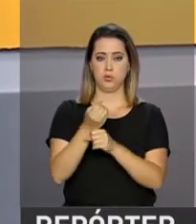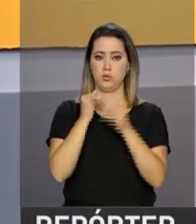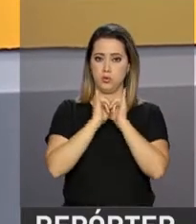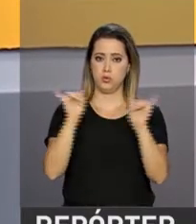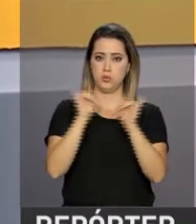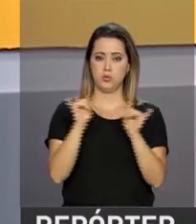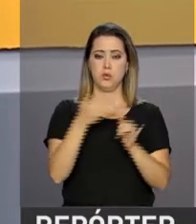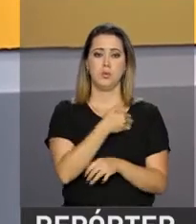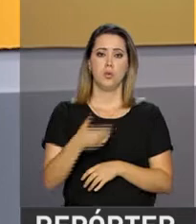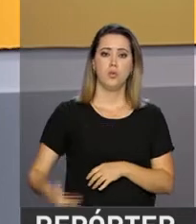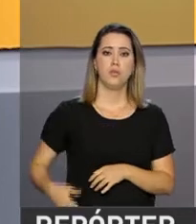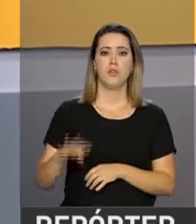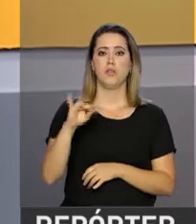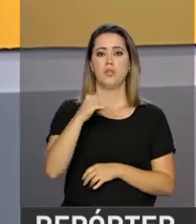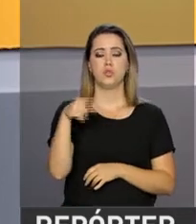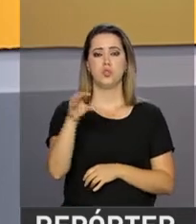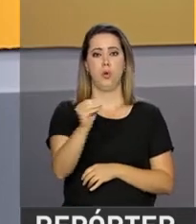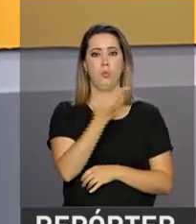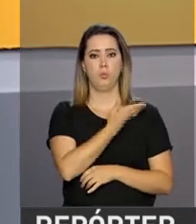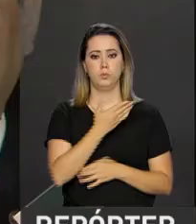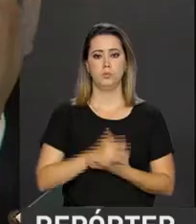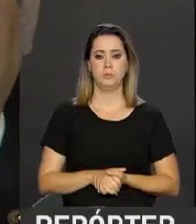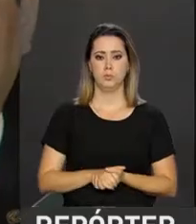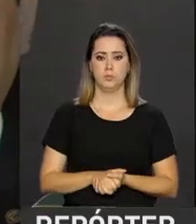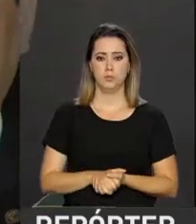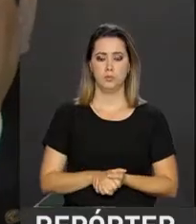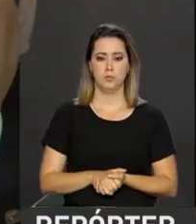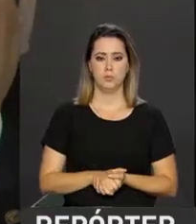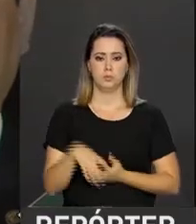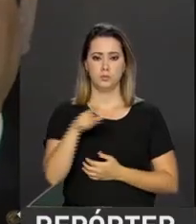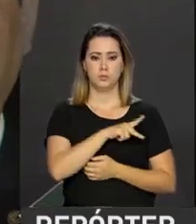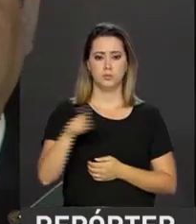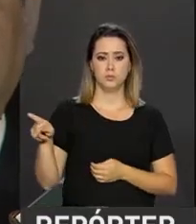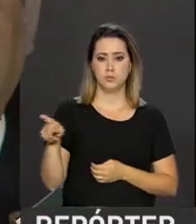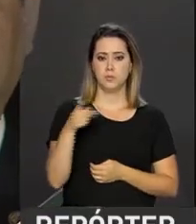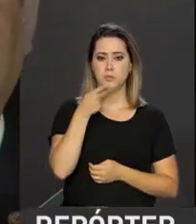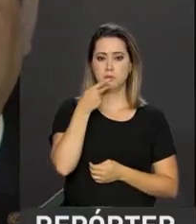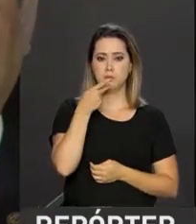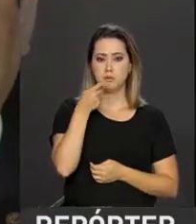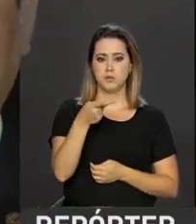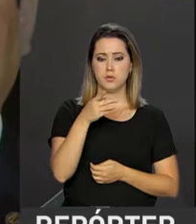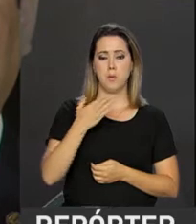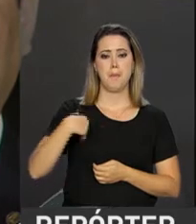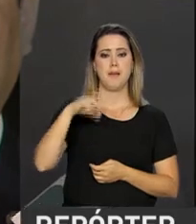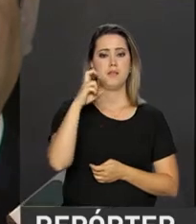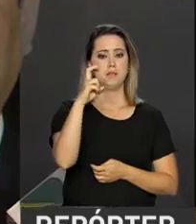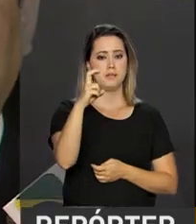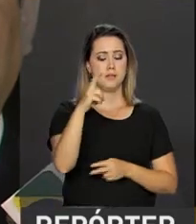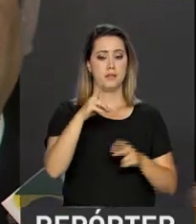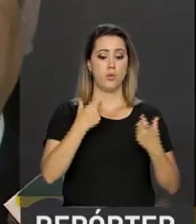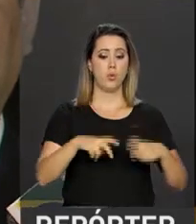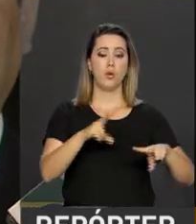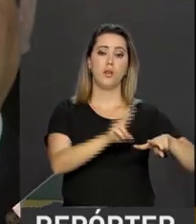pelo governador do estado, Tião Viana. O presidente assegurou mais 5 presídios federais para o